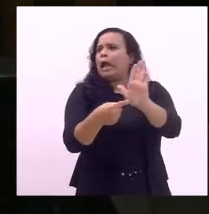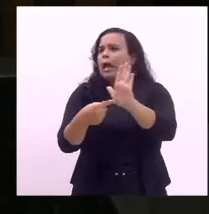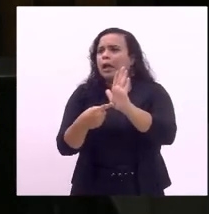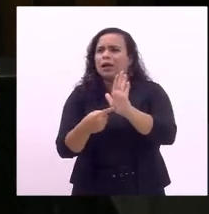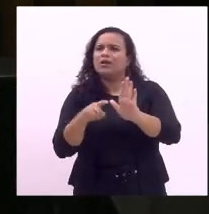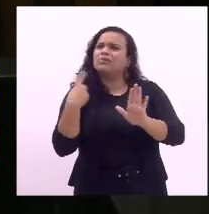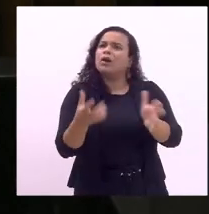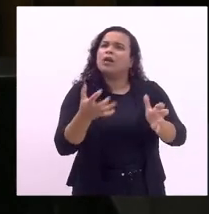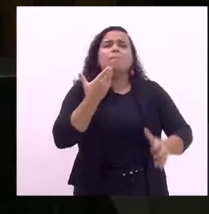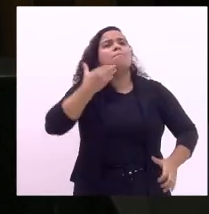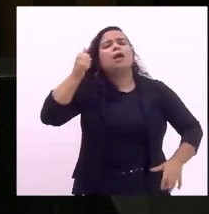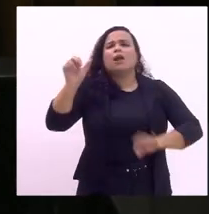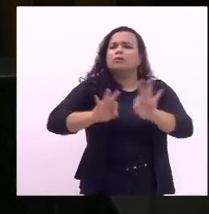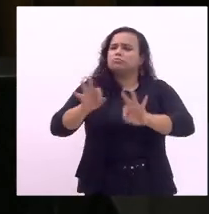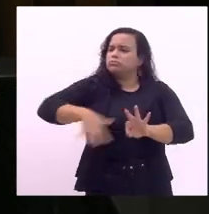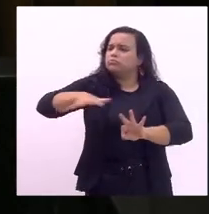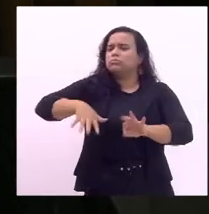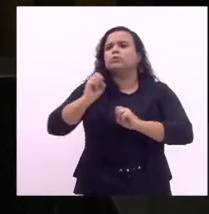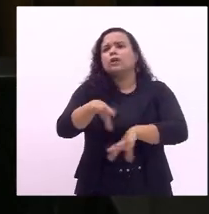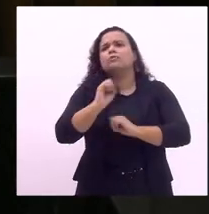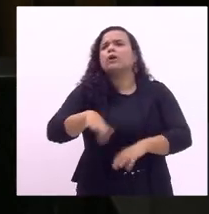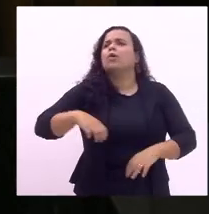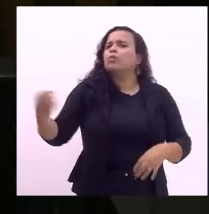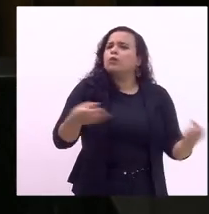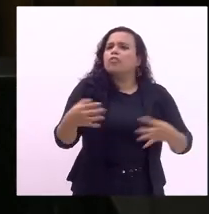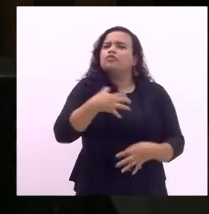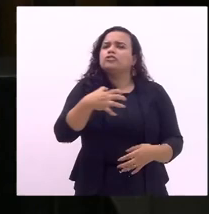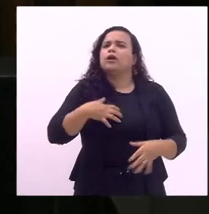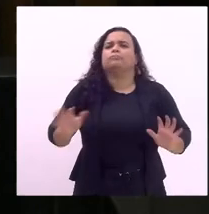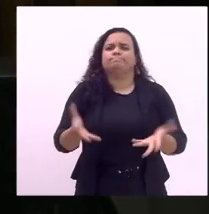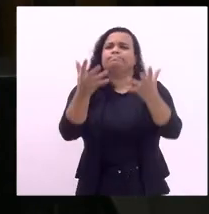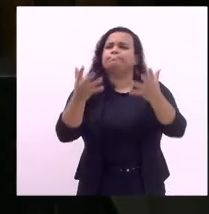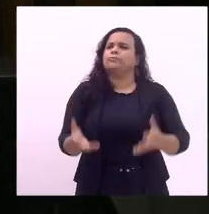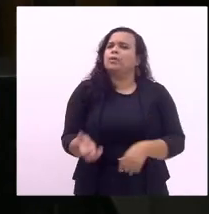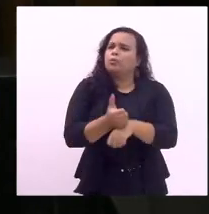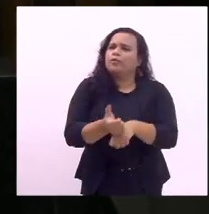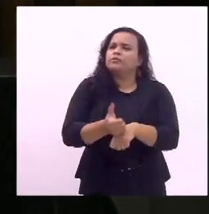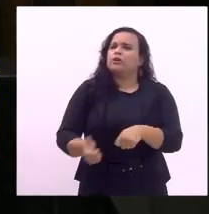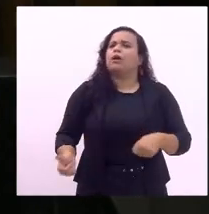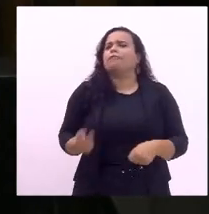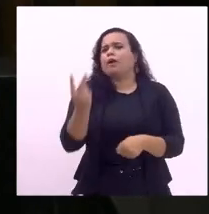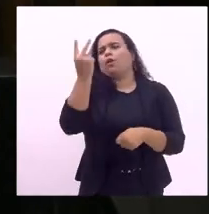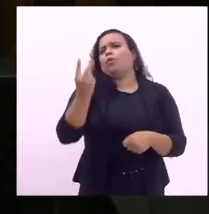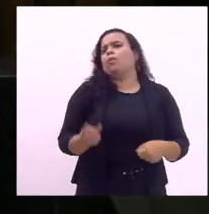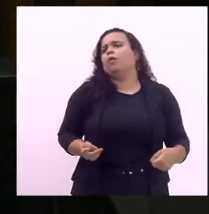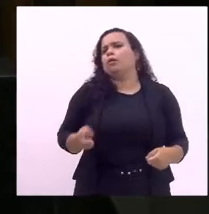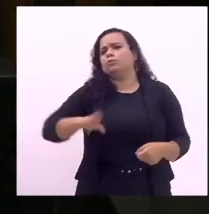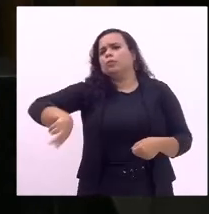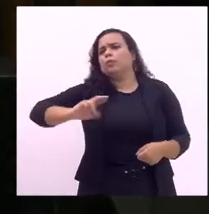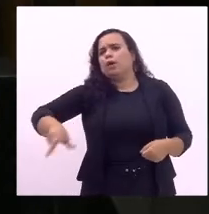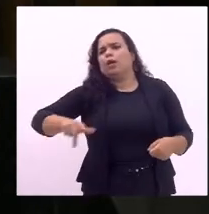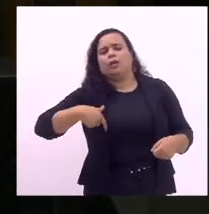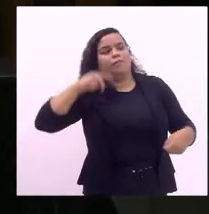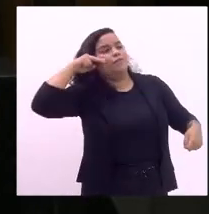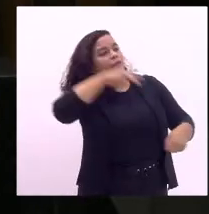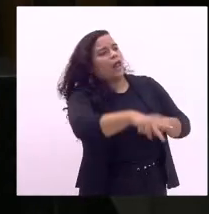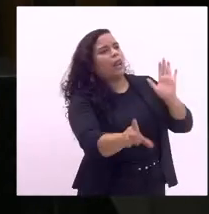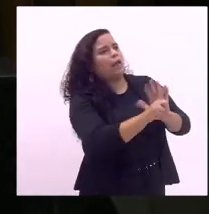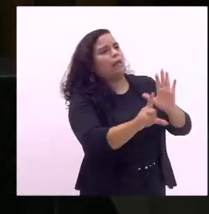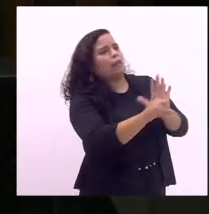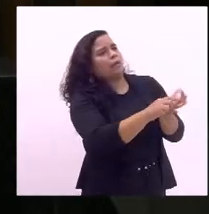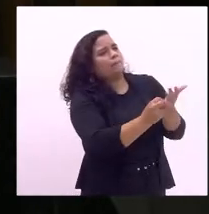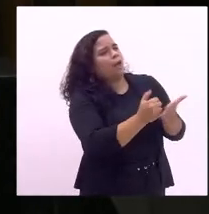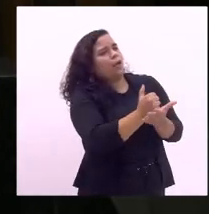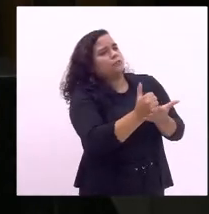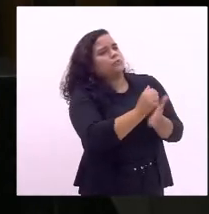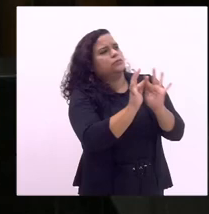de melhorias na educação, de novas formas de valorizar e estimular o profissional, e não ficar correndo atrás de leis básicas